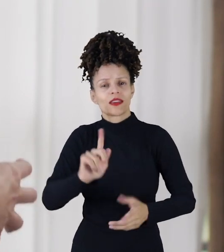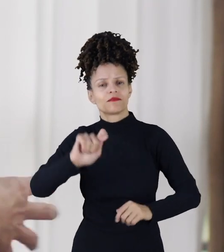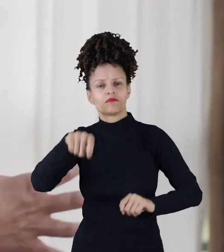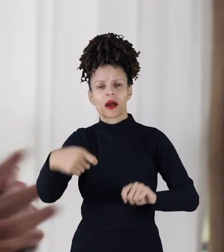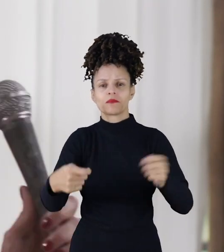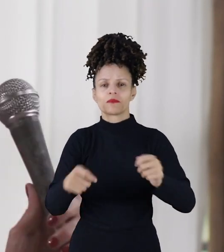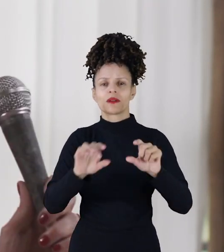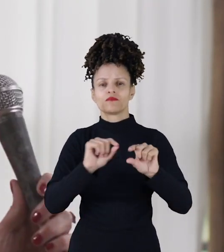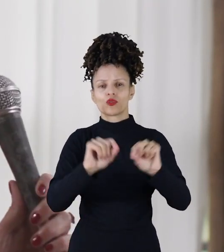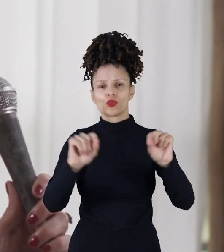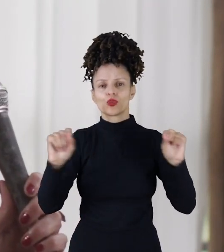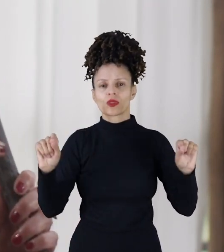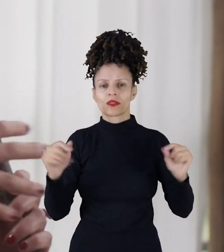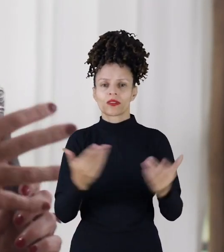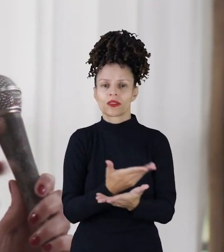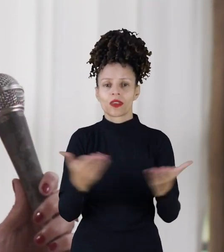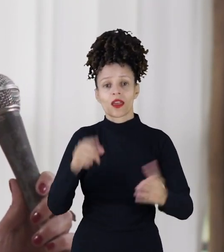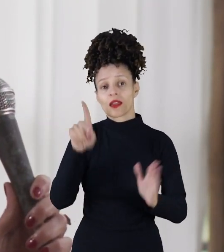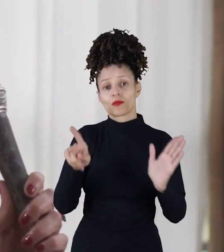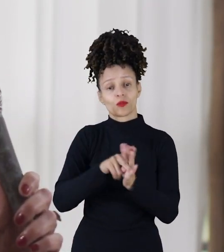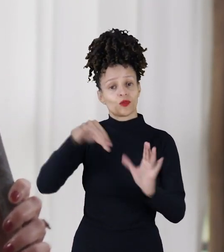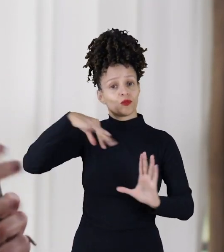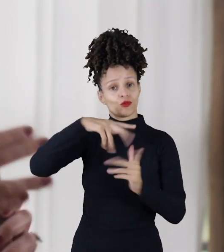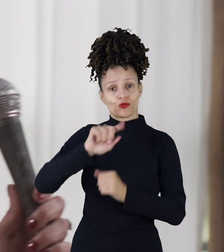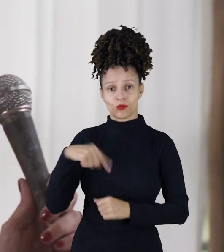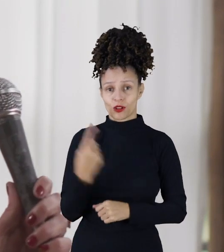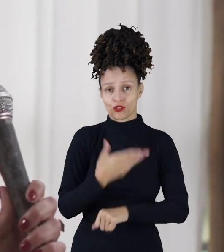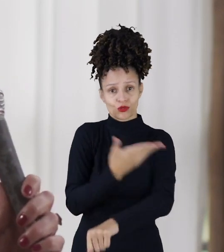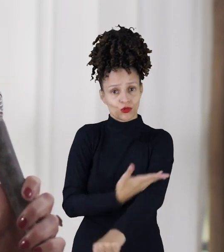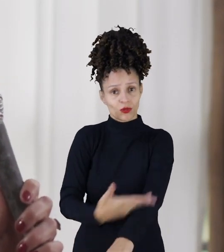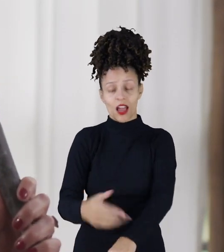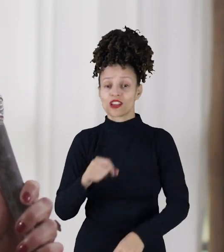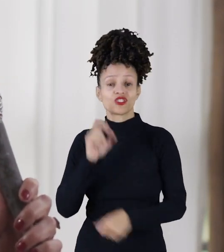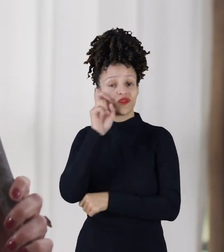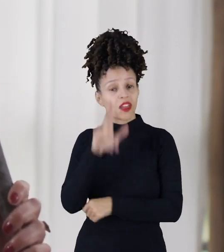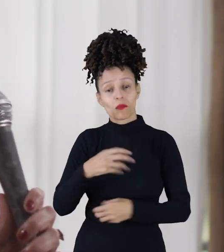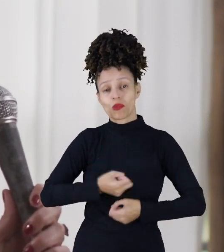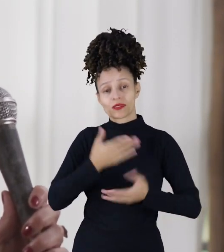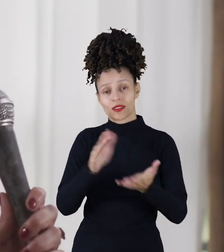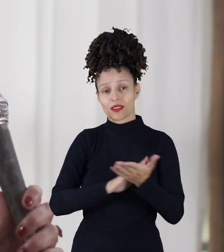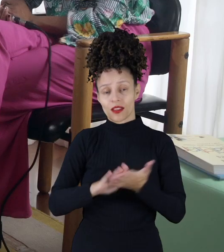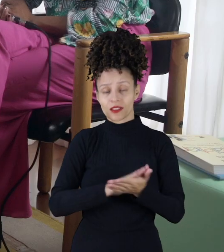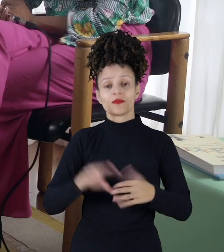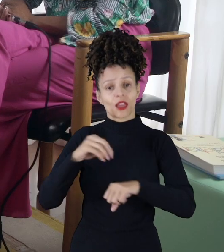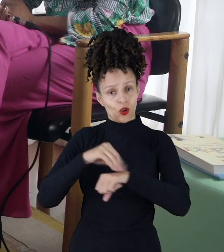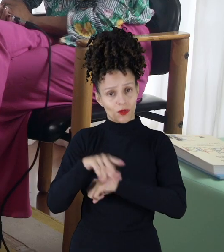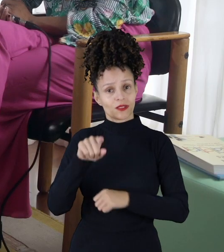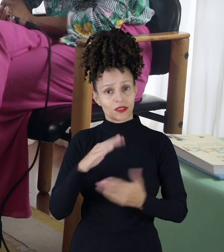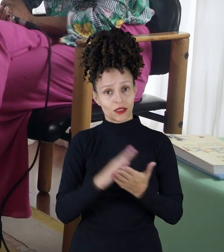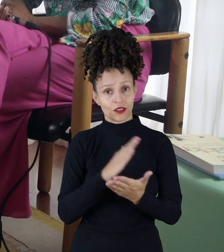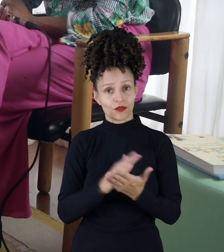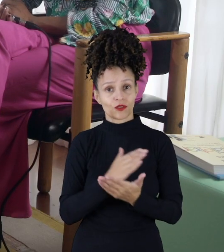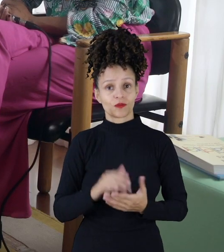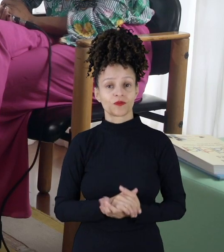atribuir poesia para o que é mundano para nós já, né? Onde a gente não vê poesia.